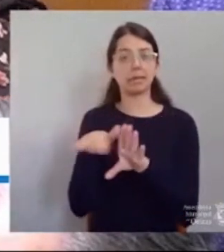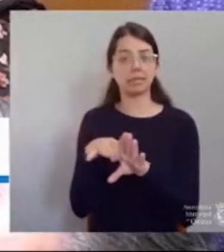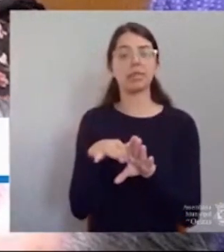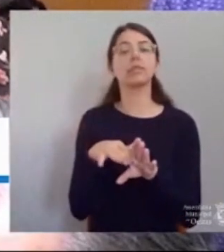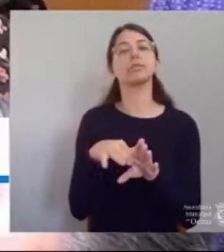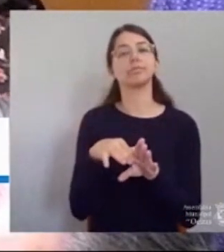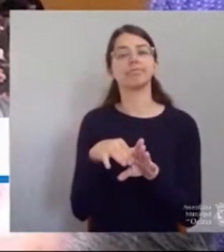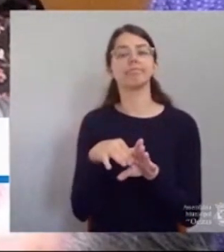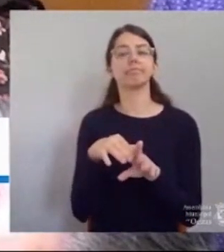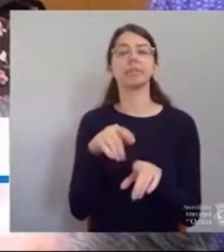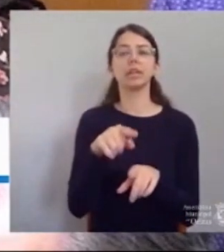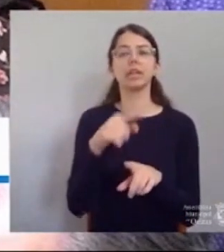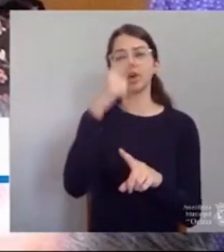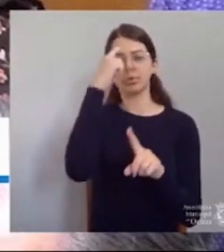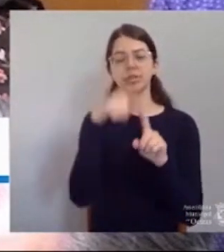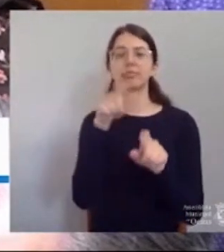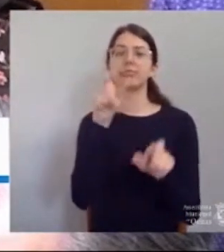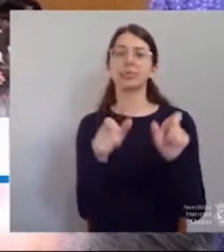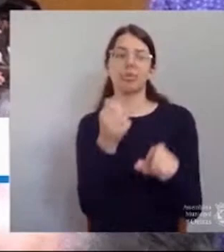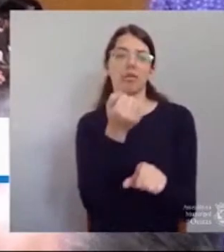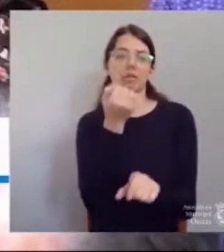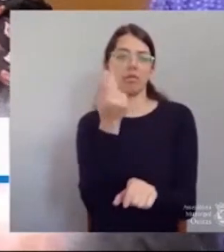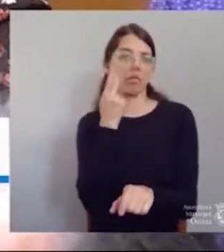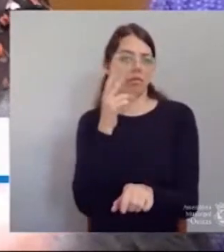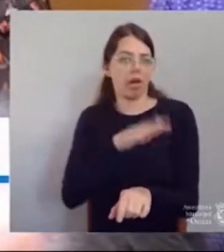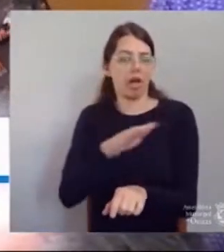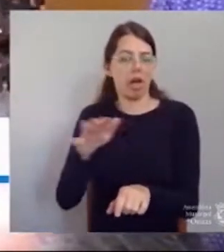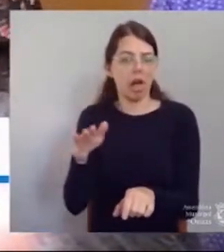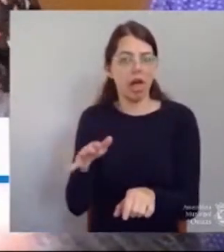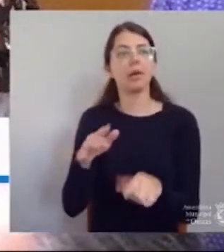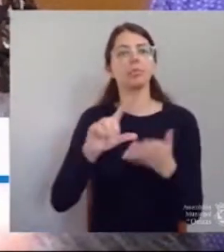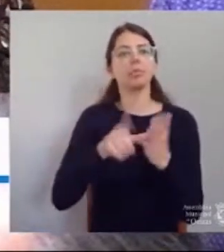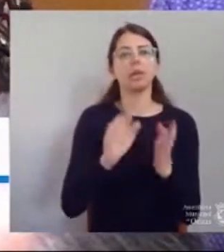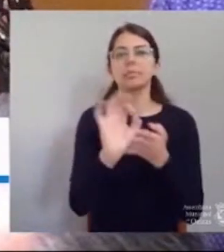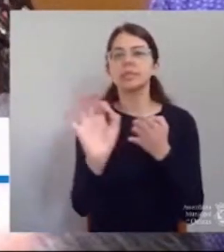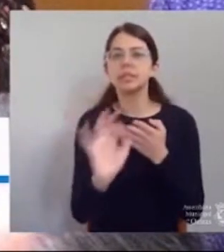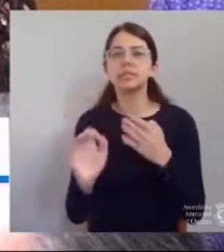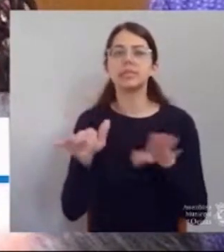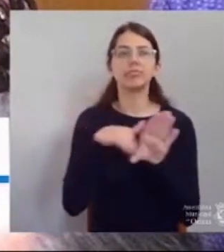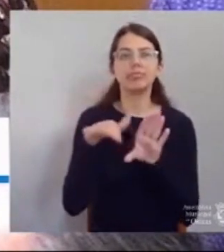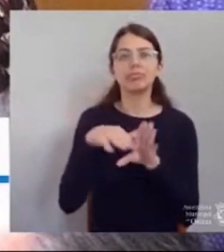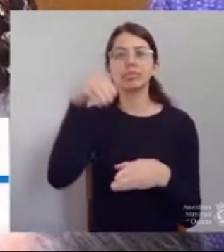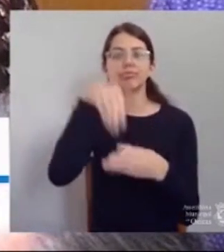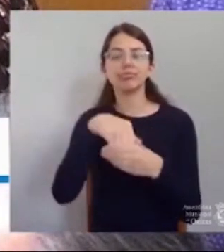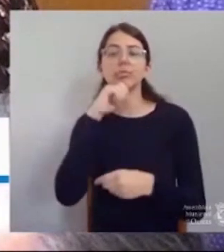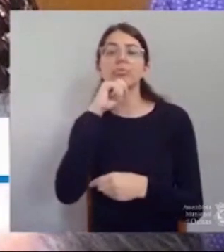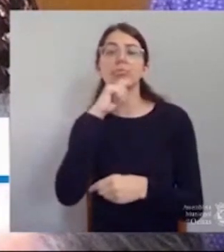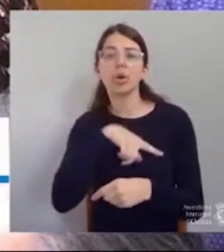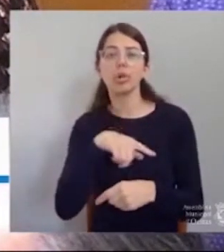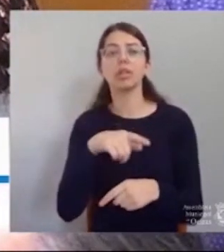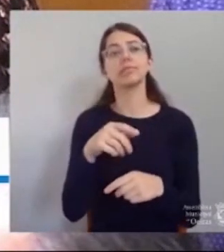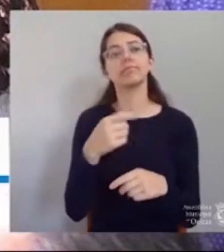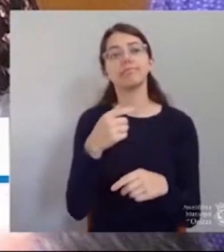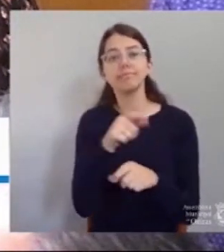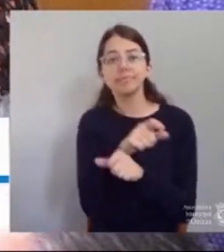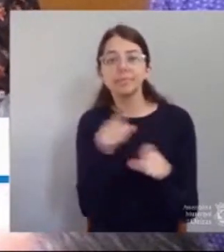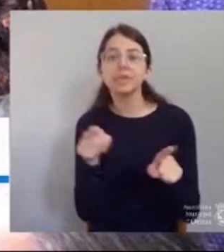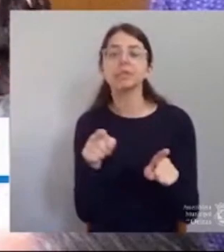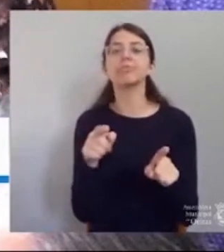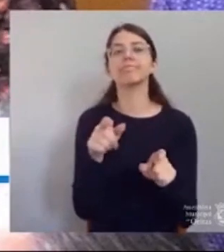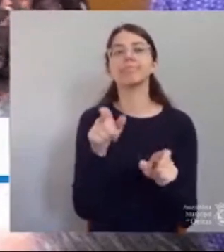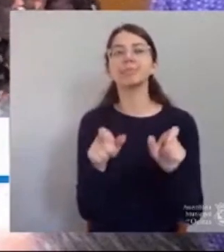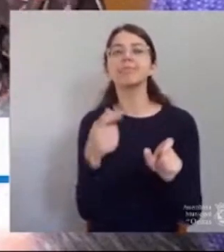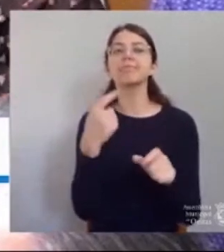de propor e votar em projetos específicos que desejam ver implementados no seu concelho e